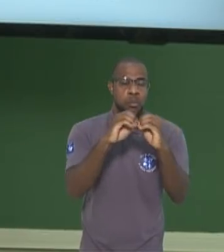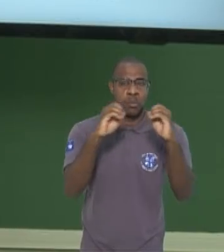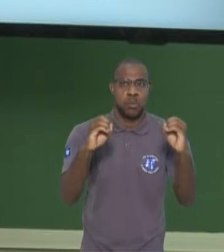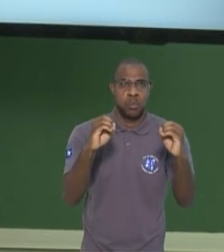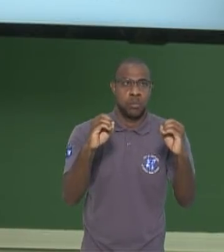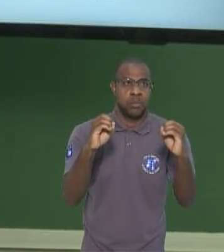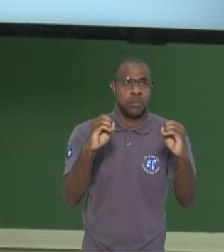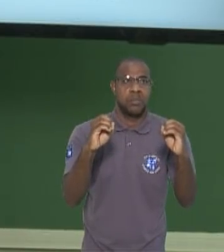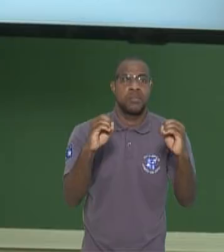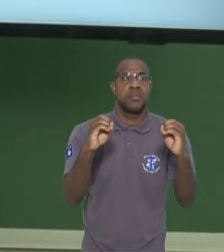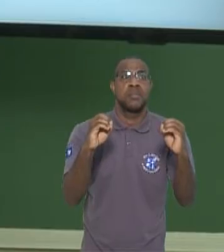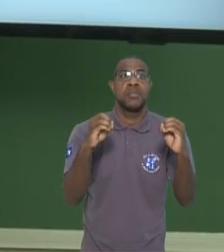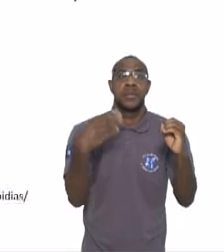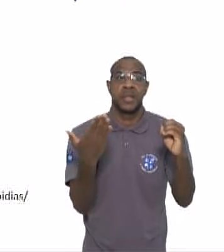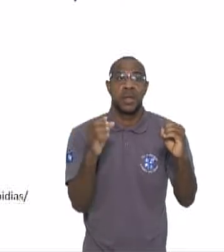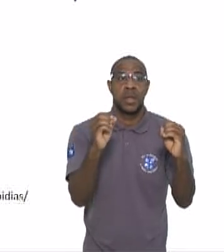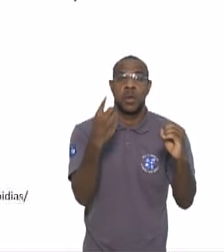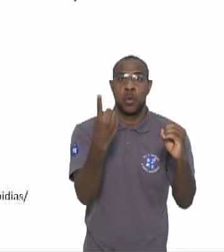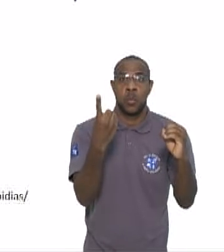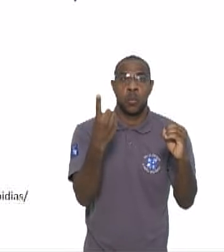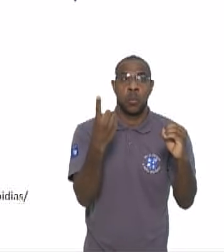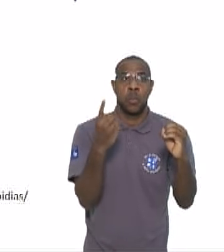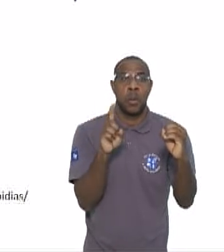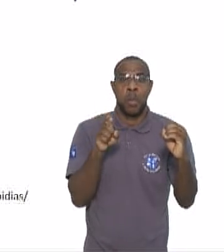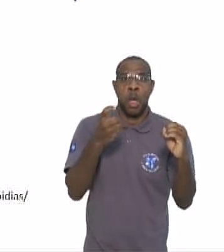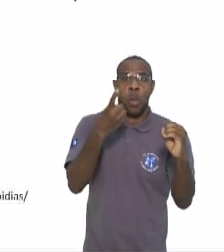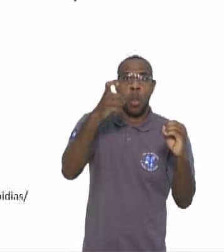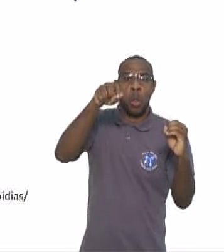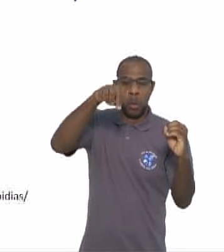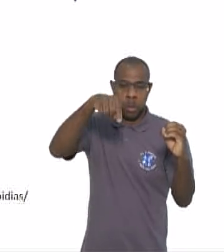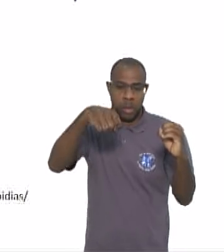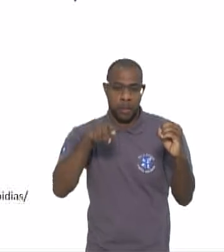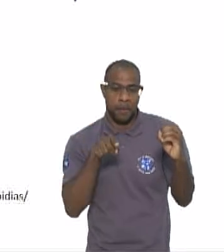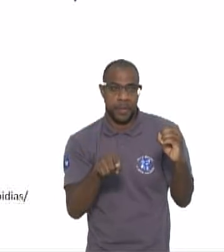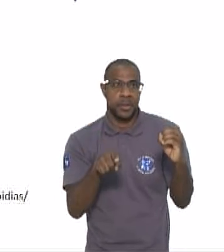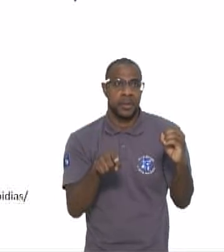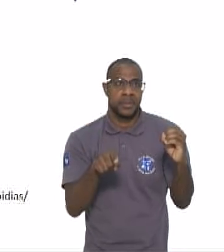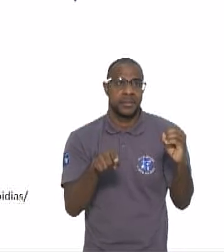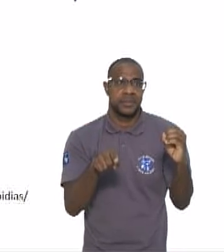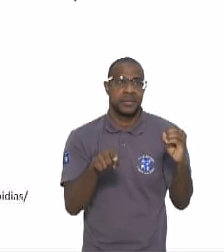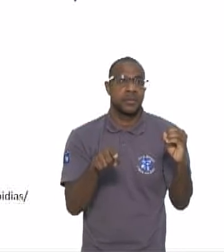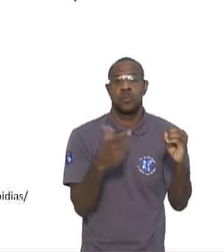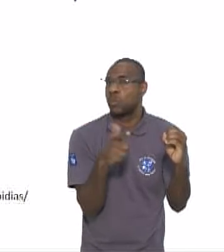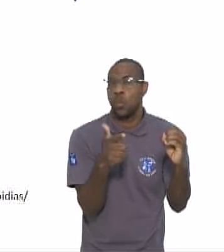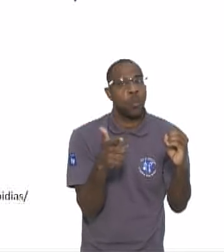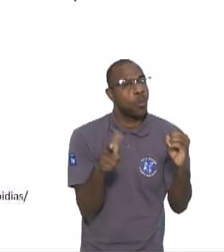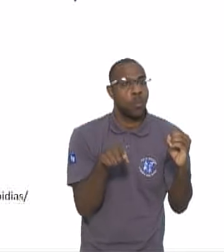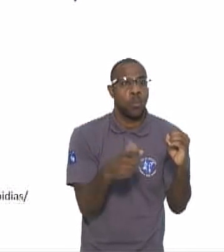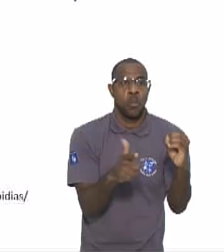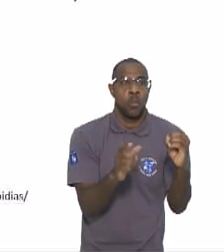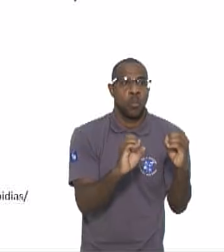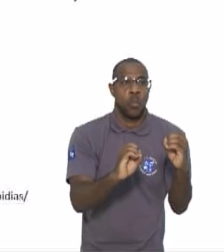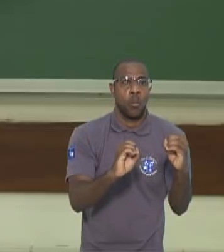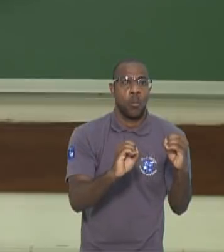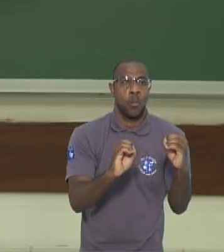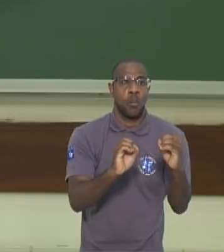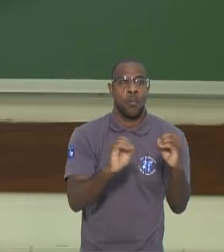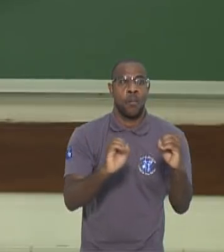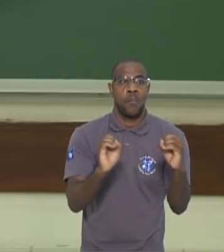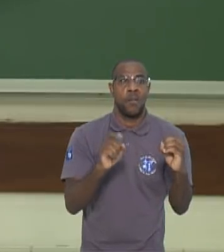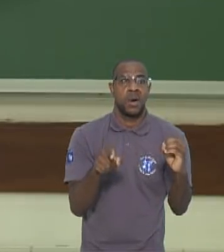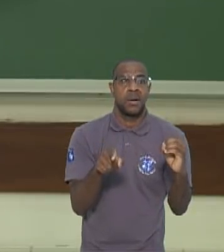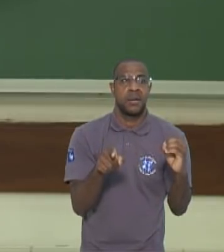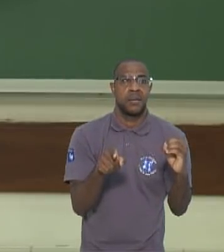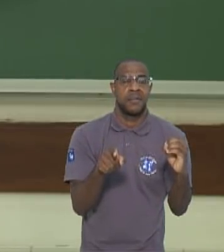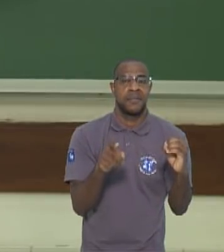sido separadas não foram. Então, um dos gametas, por exemplo, um espermatozoide, não vai ter esse cromossomo, em compensação, o outro gameta aqui